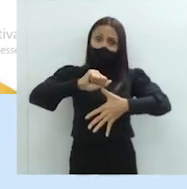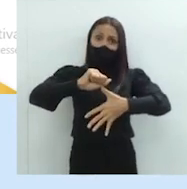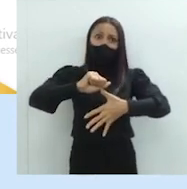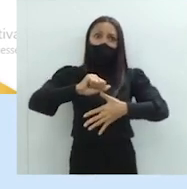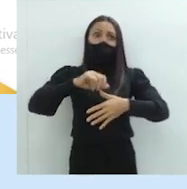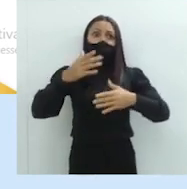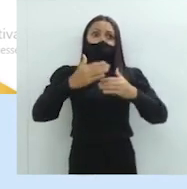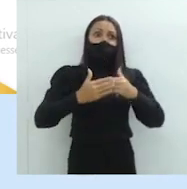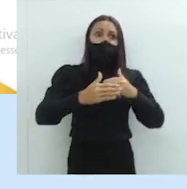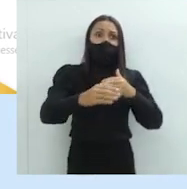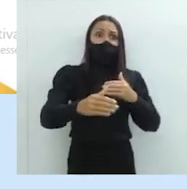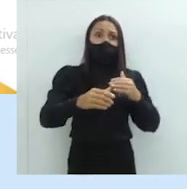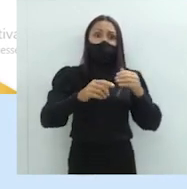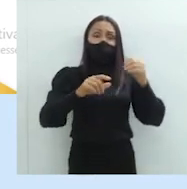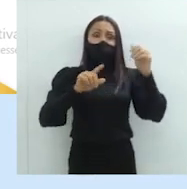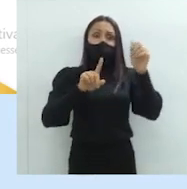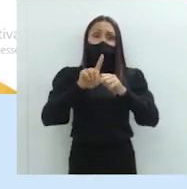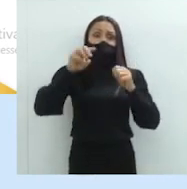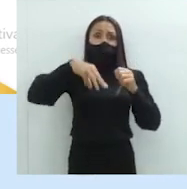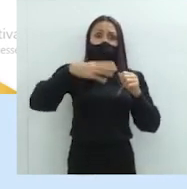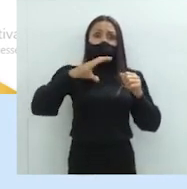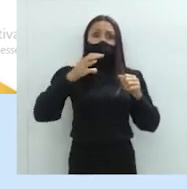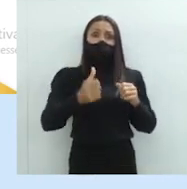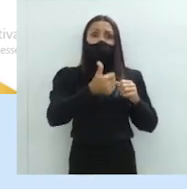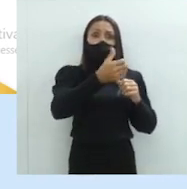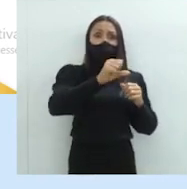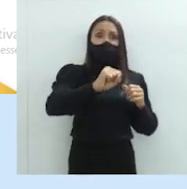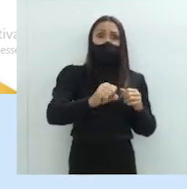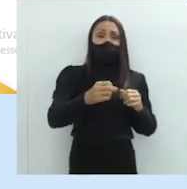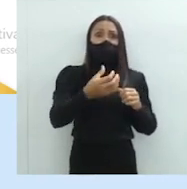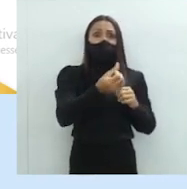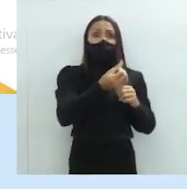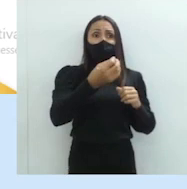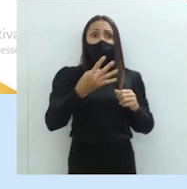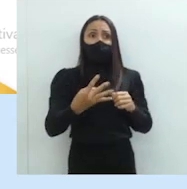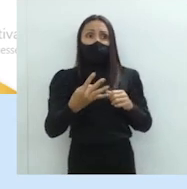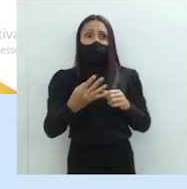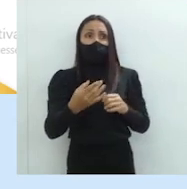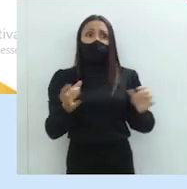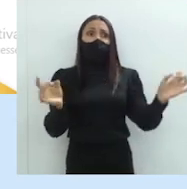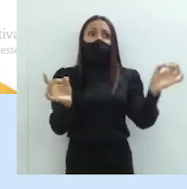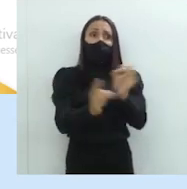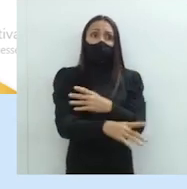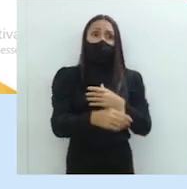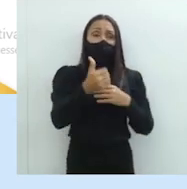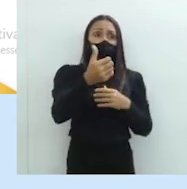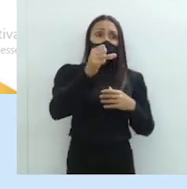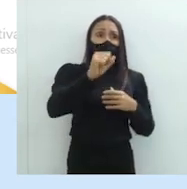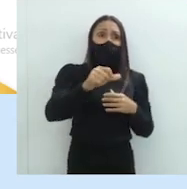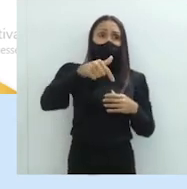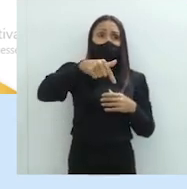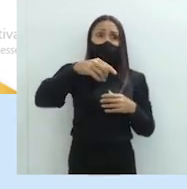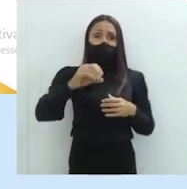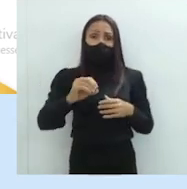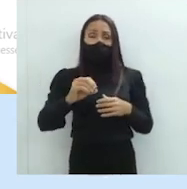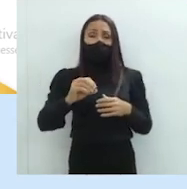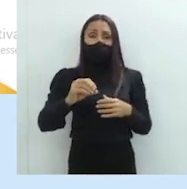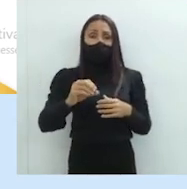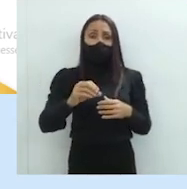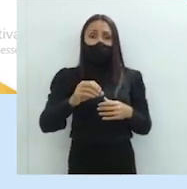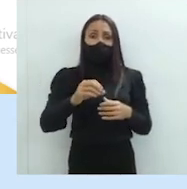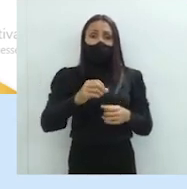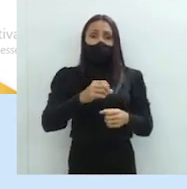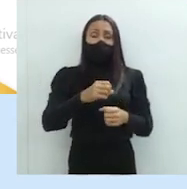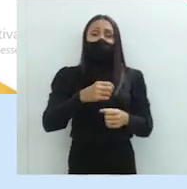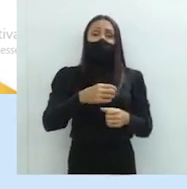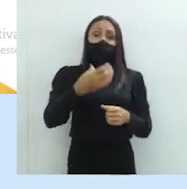1864 e só acabou em 1870. 6 anos de conflito.